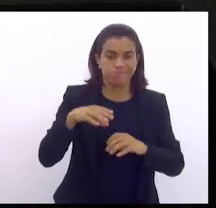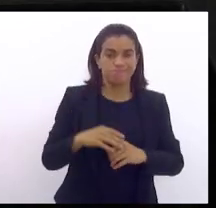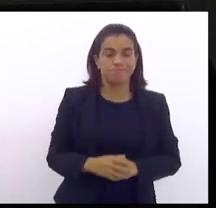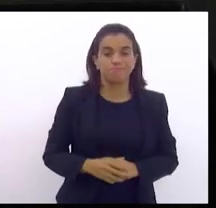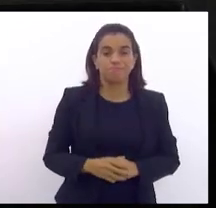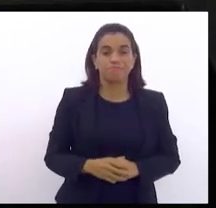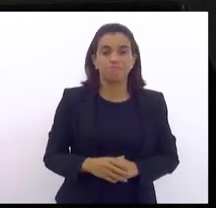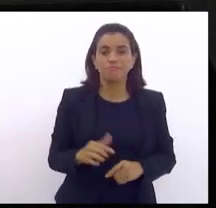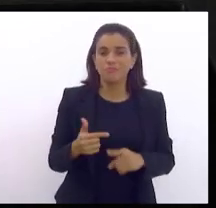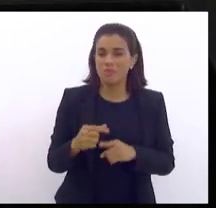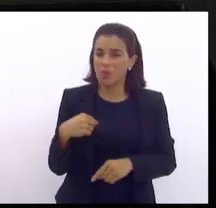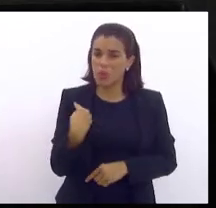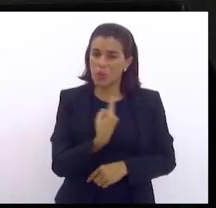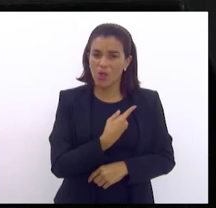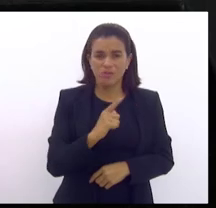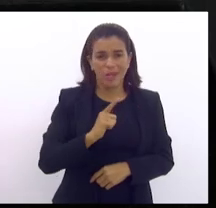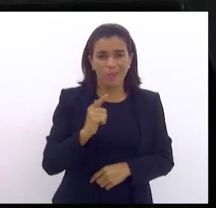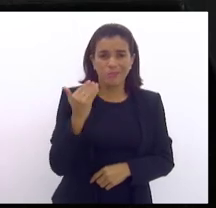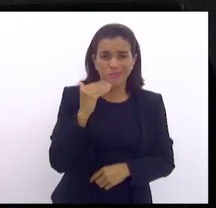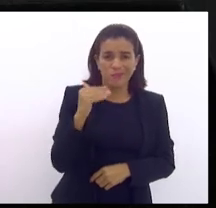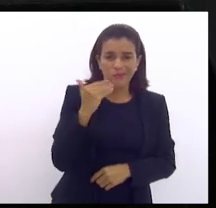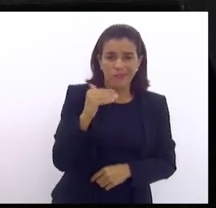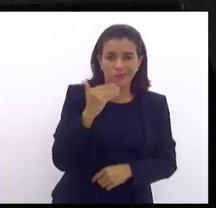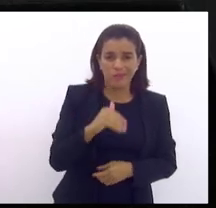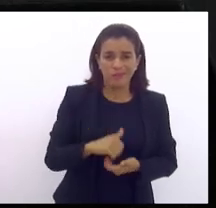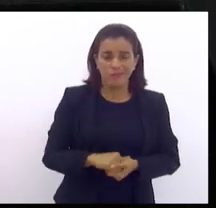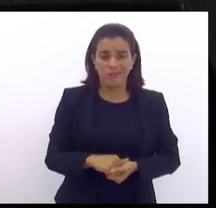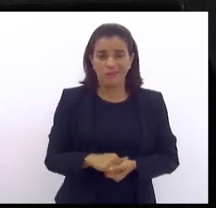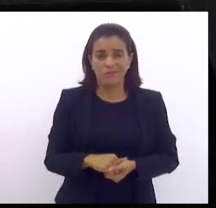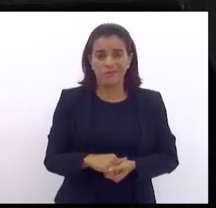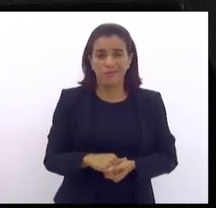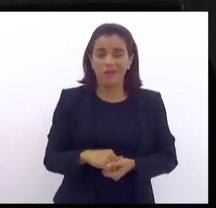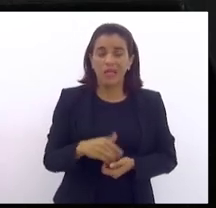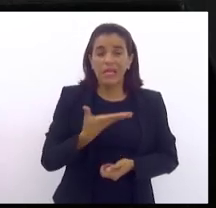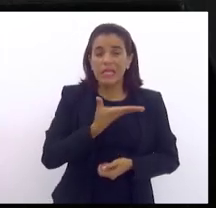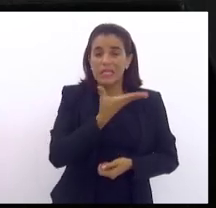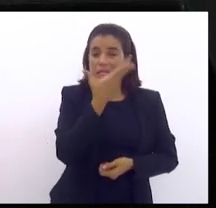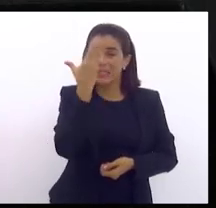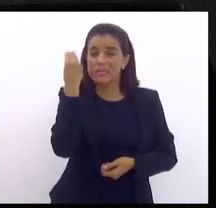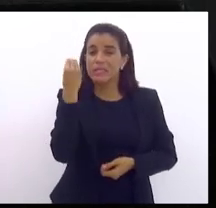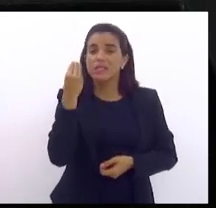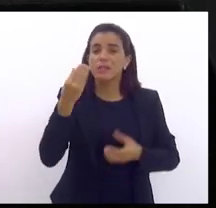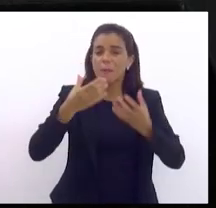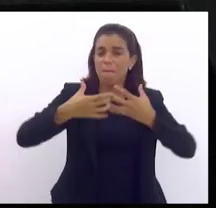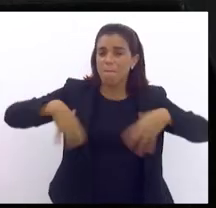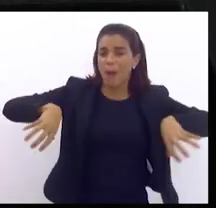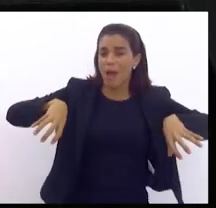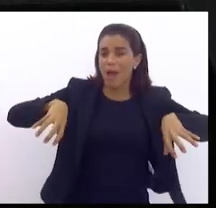Esquecermos, porque todos nós temos nossos defeitos, esquecermos o que nos separa